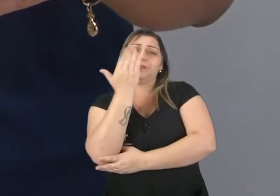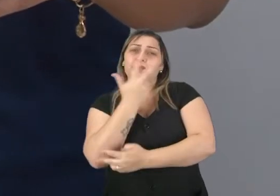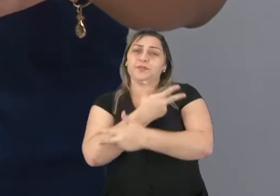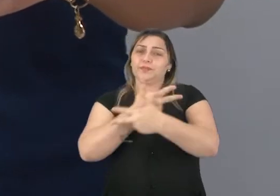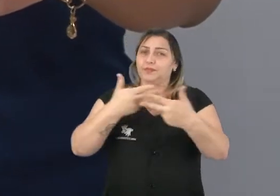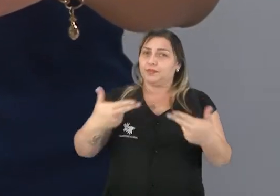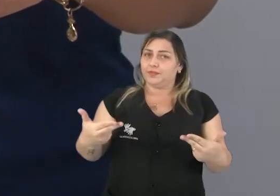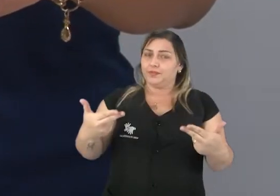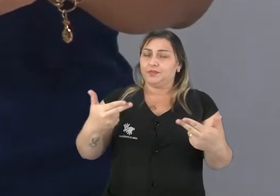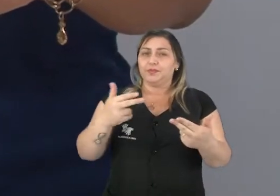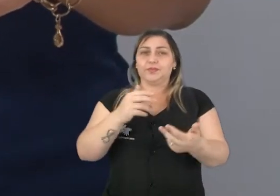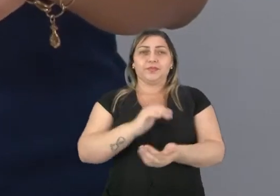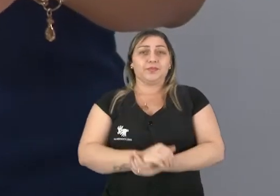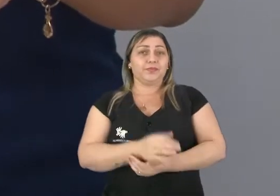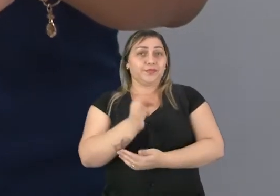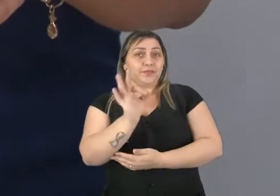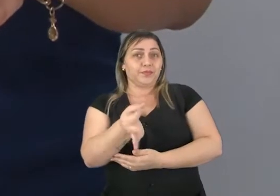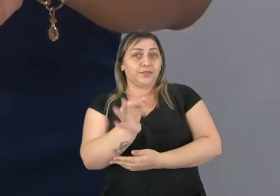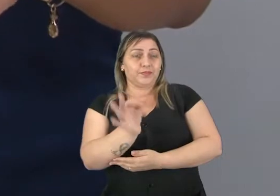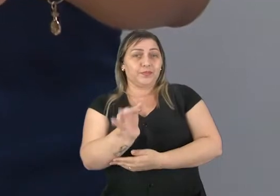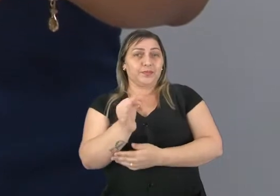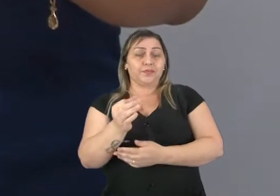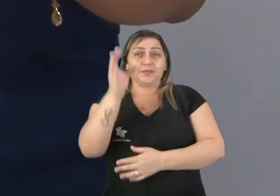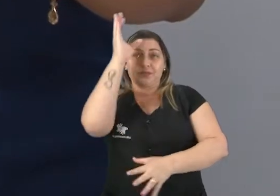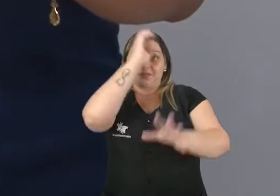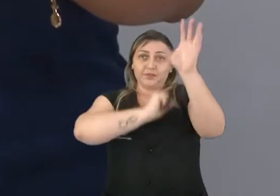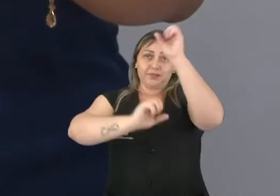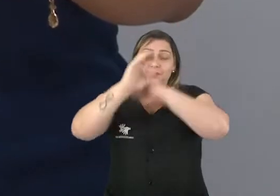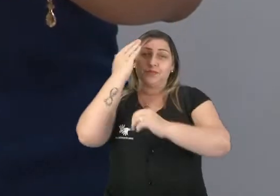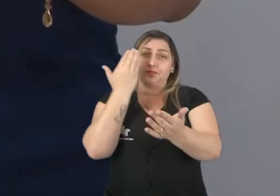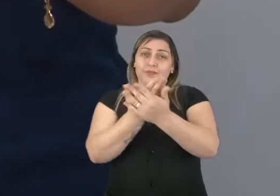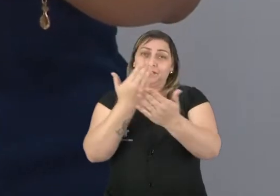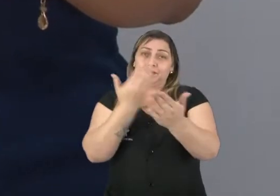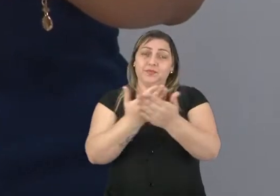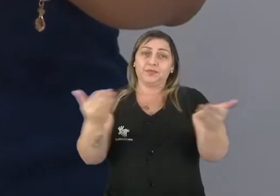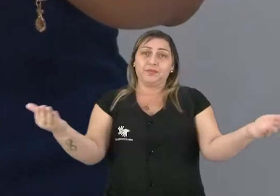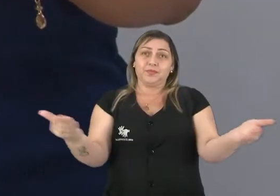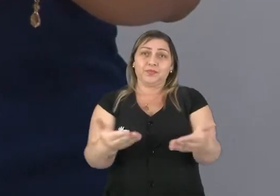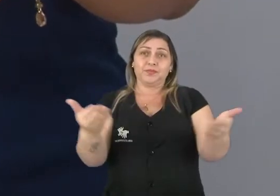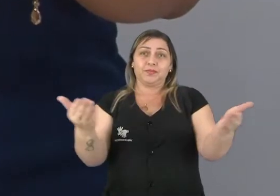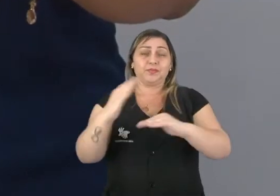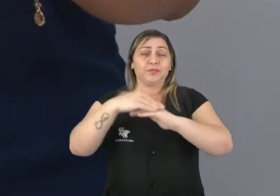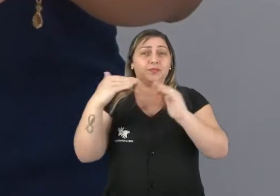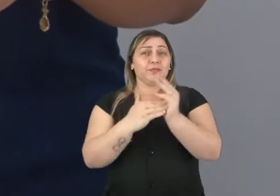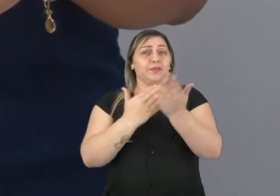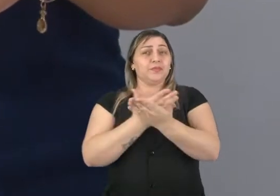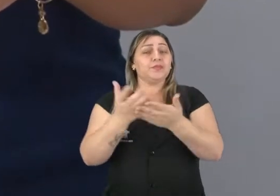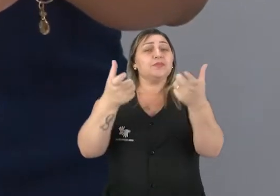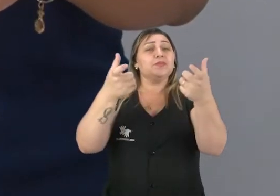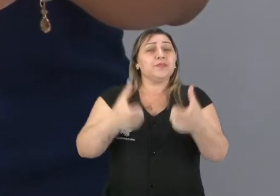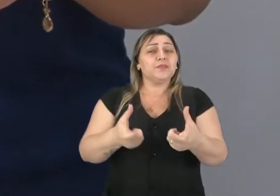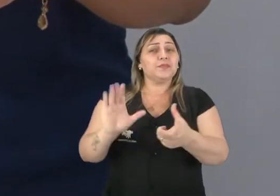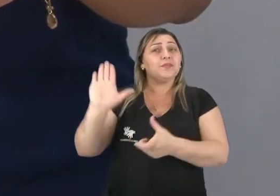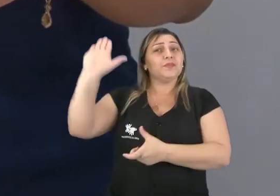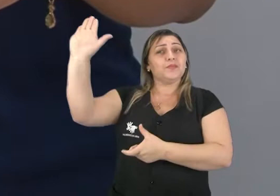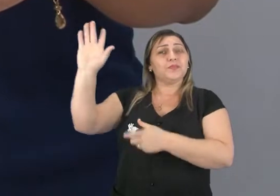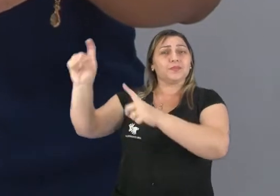De onde vem? Certo? Aprendemos na nossa aula de hoje que tudo começa aonde? Lá